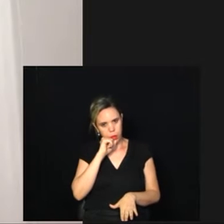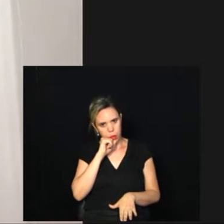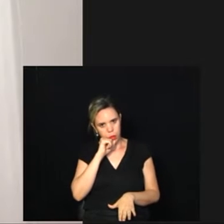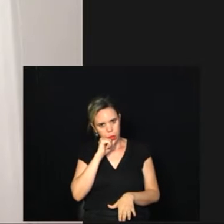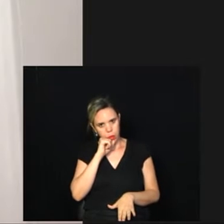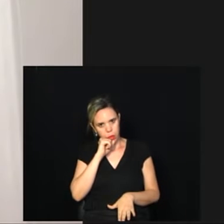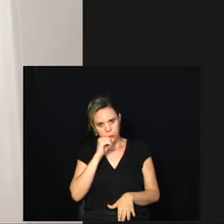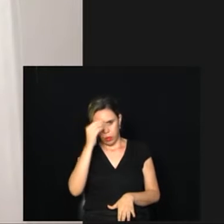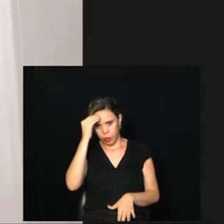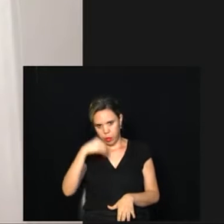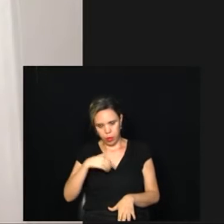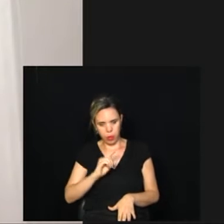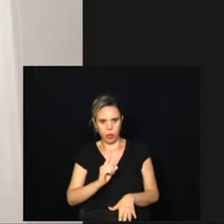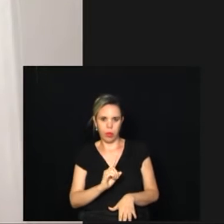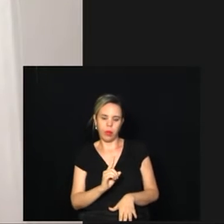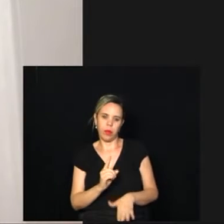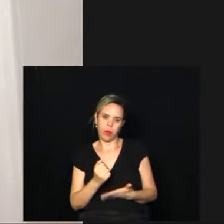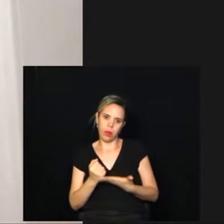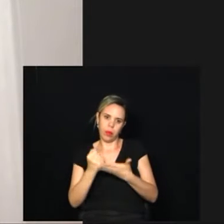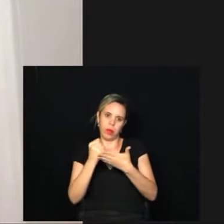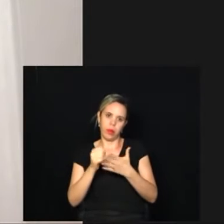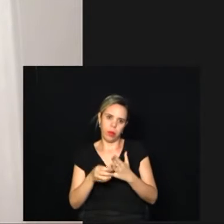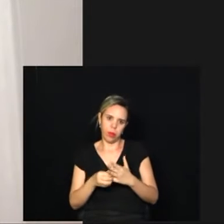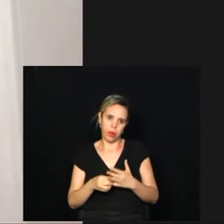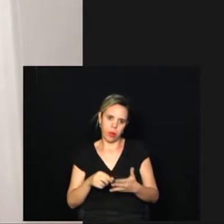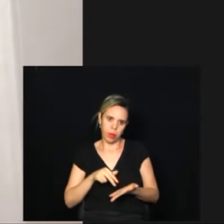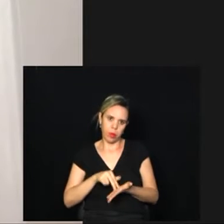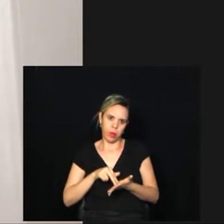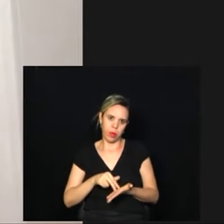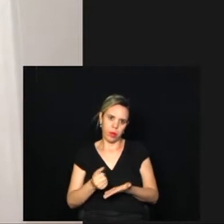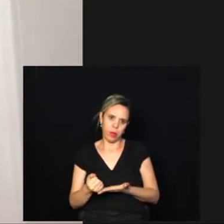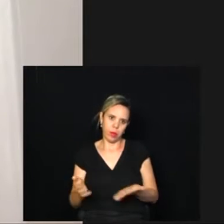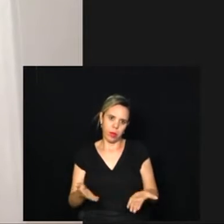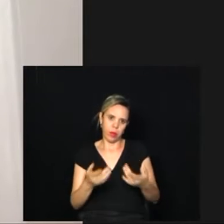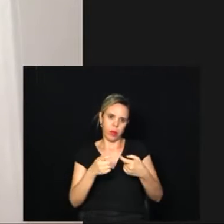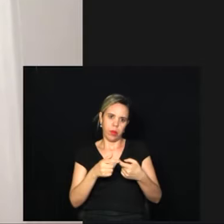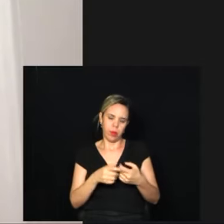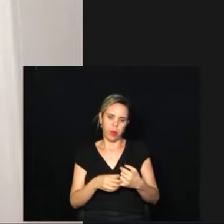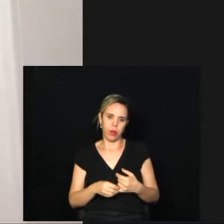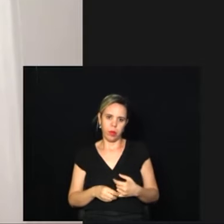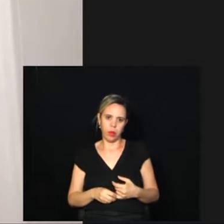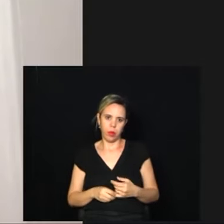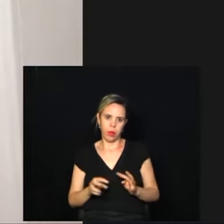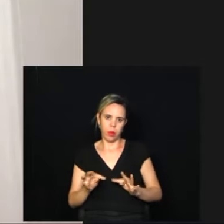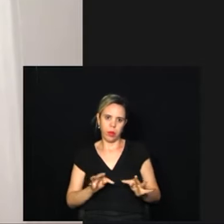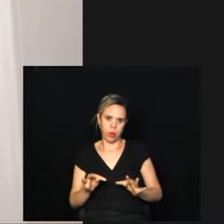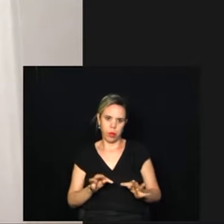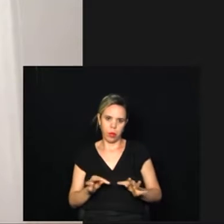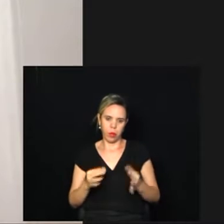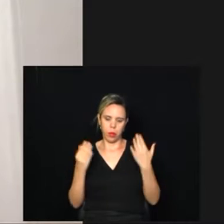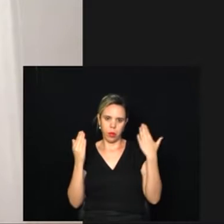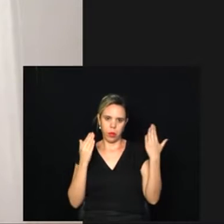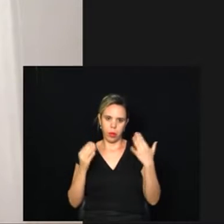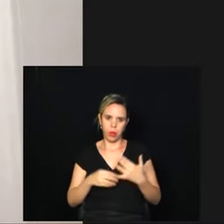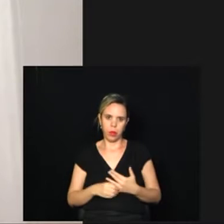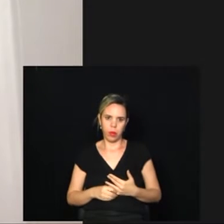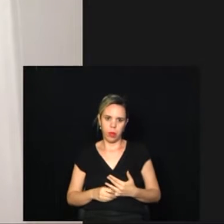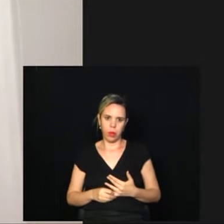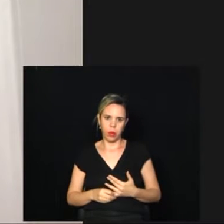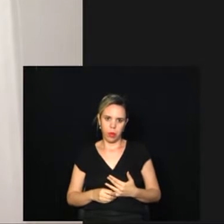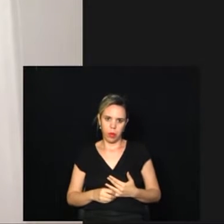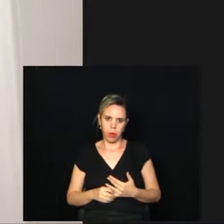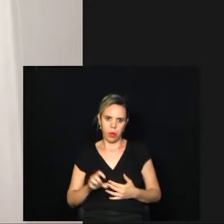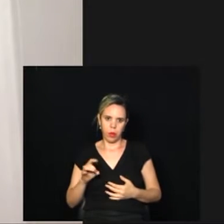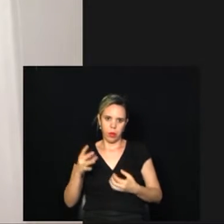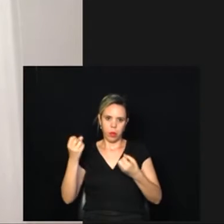não desistiu de mim e teve, sabe, esse impulso firme de poder me levar ao médico, que é o terapeuta, também é o psicólogo, onde ele